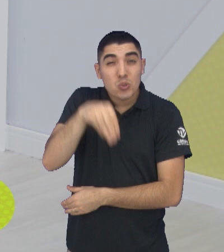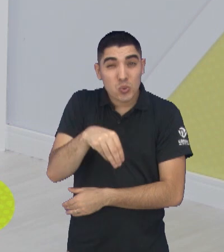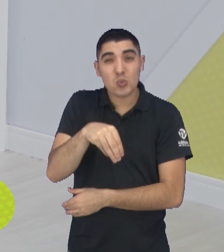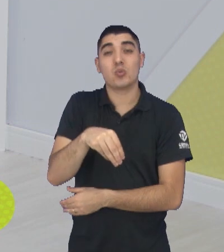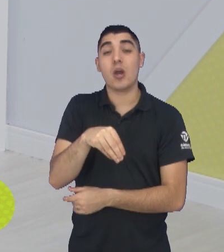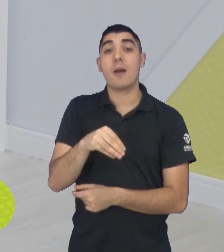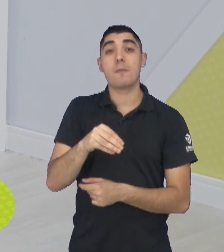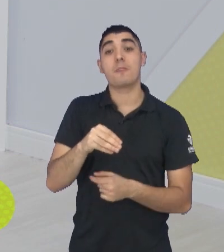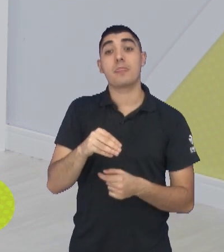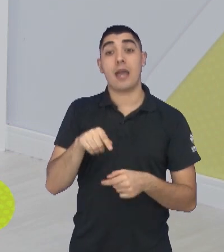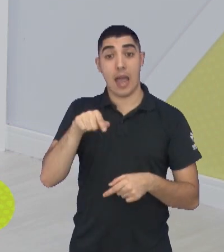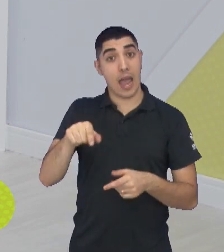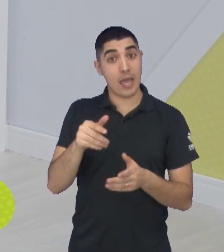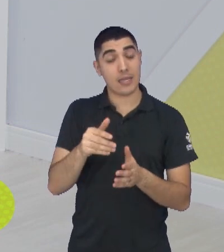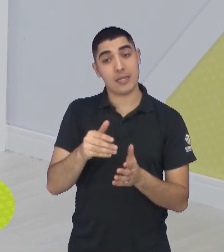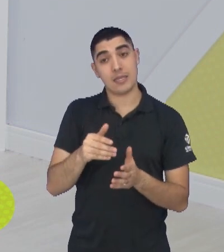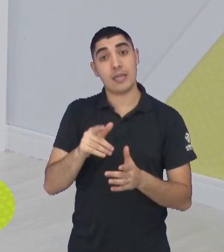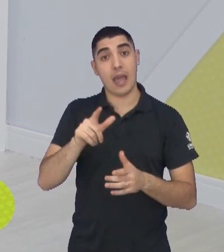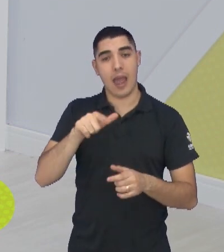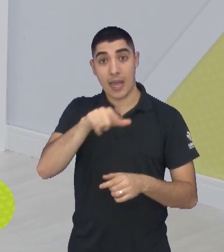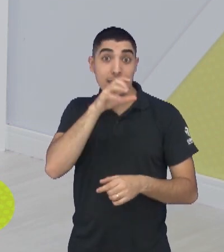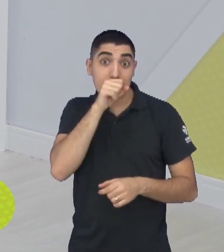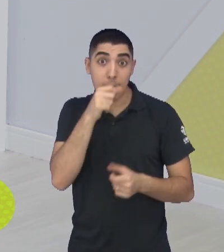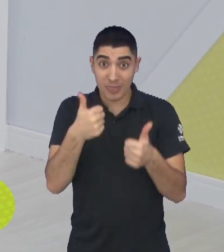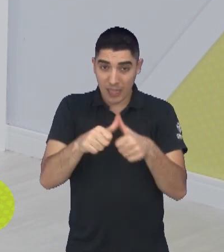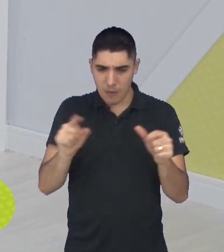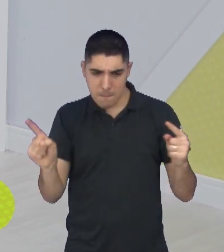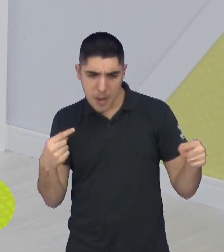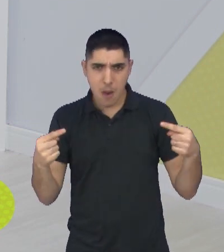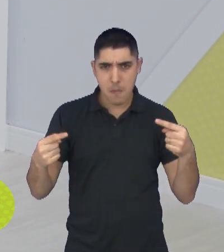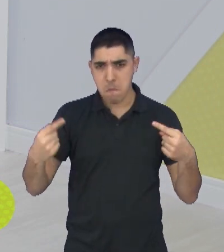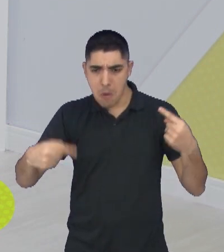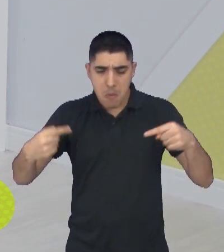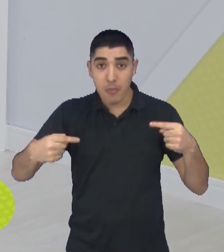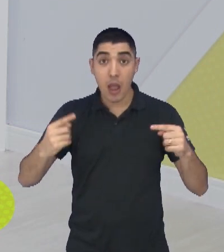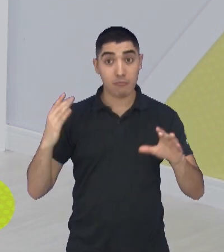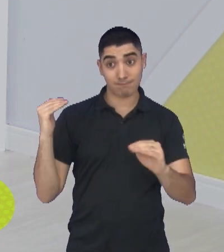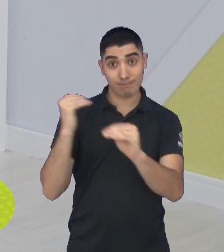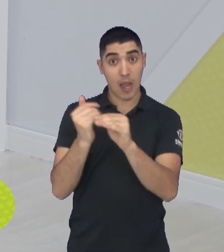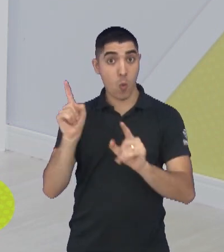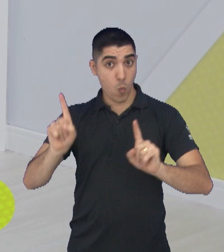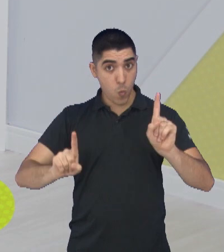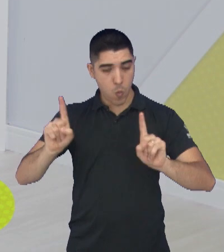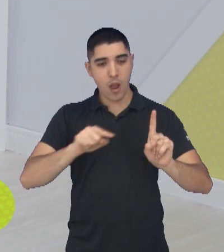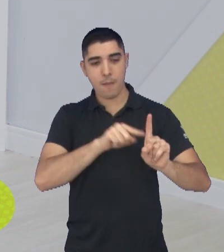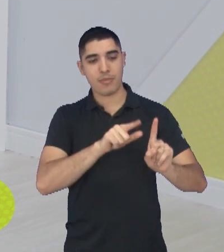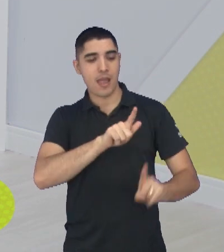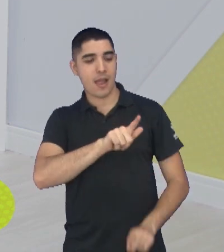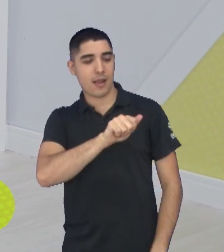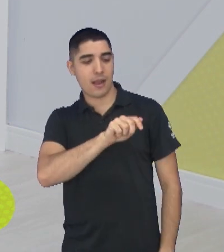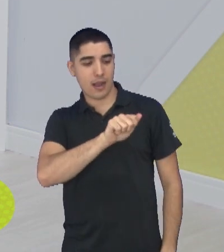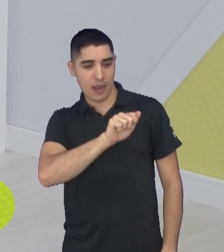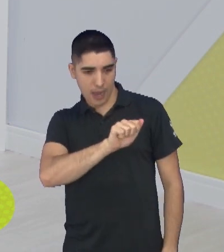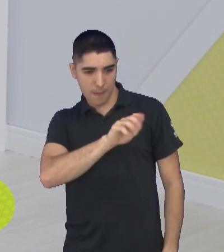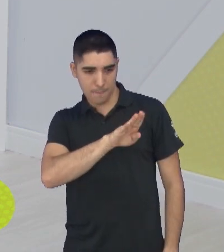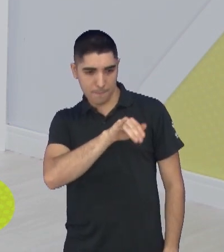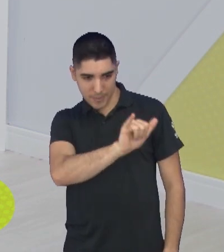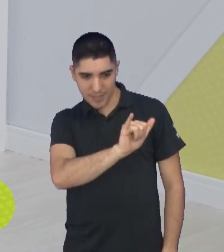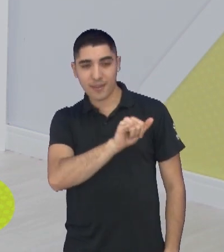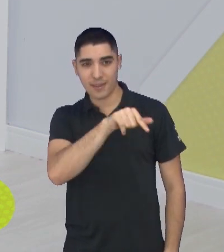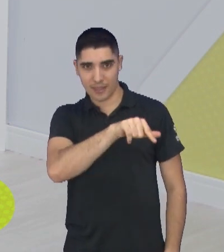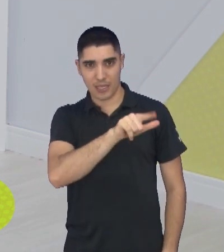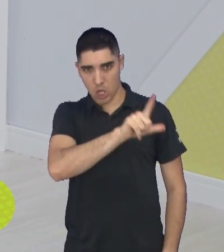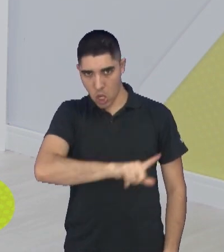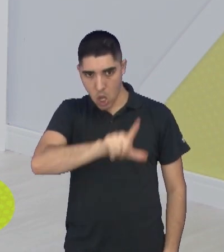realizada, enquanto ela foi realizada aí no sábado, o placar mostrava empate em 1-1, com gols da Gabi Amorim para o Londrina e Jana